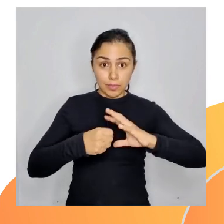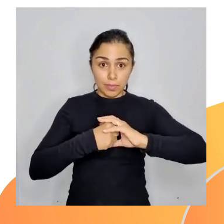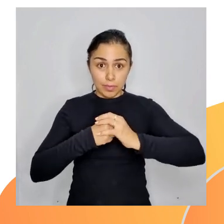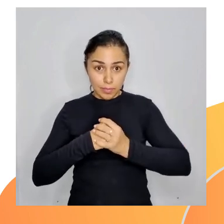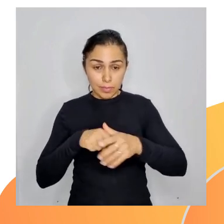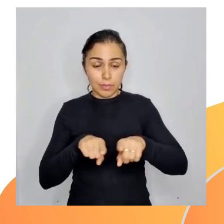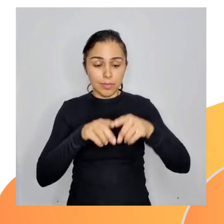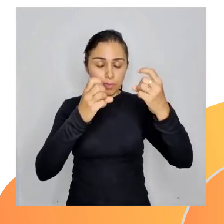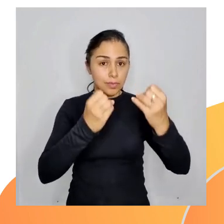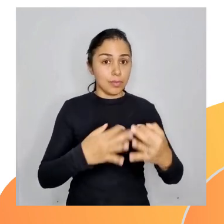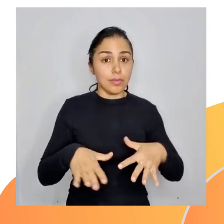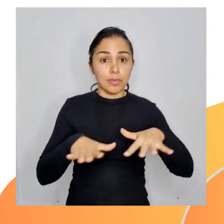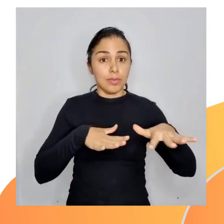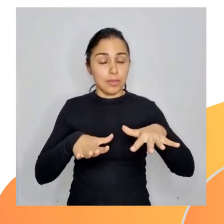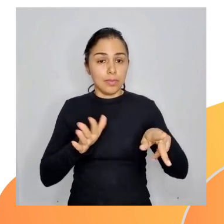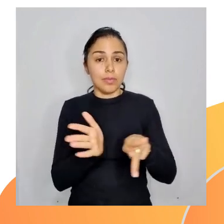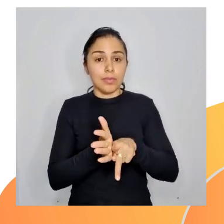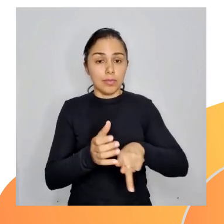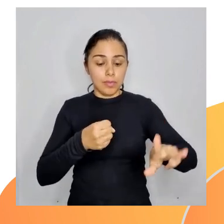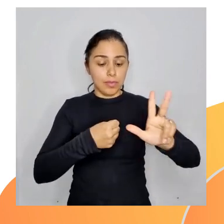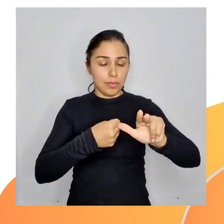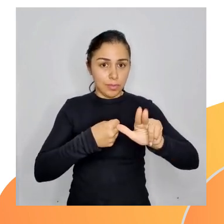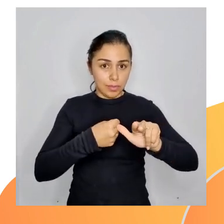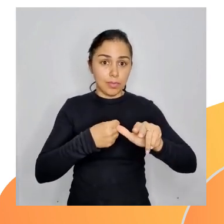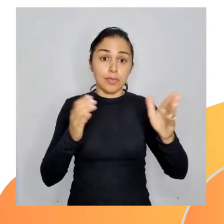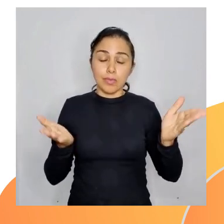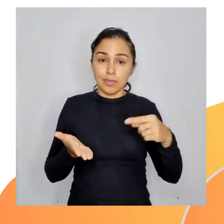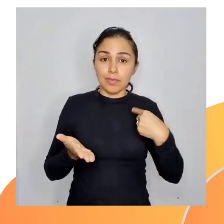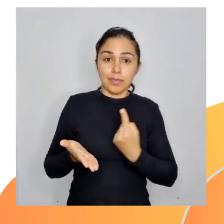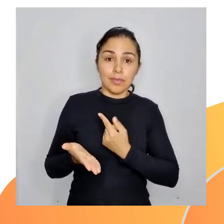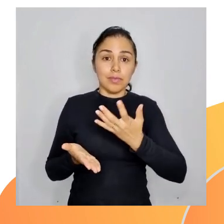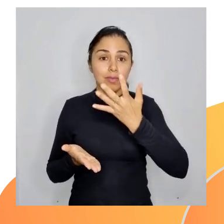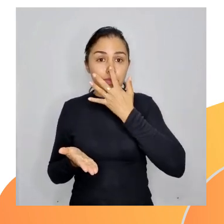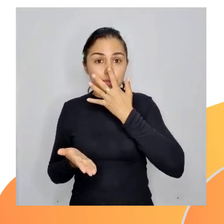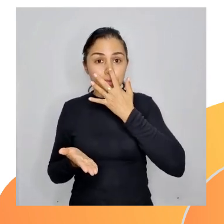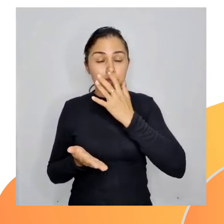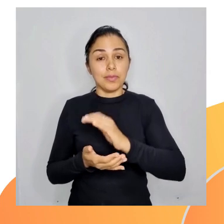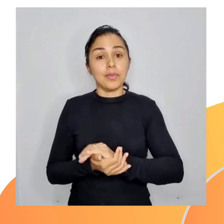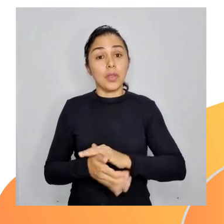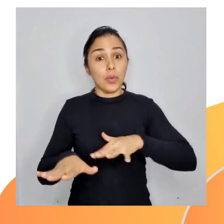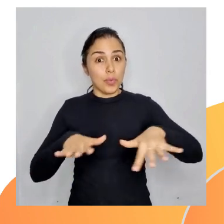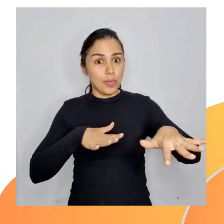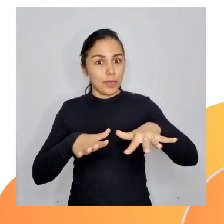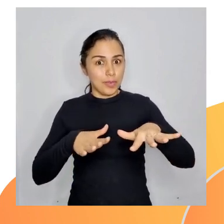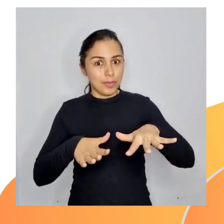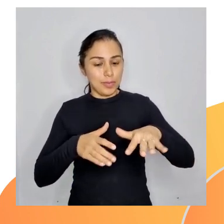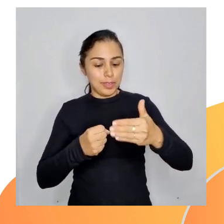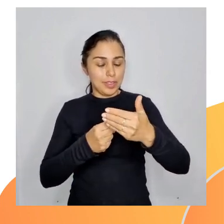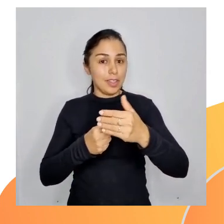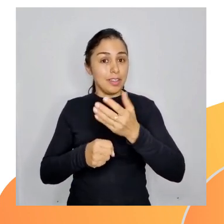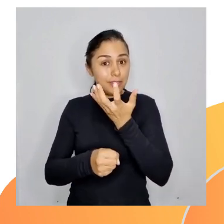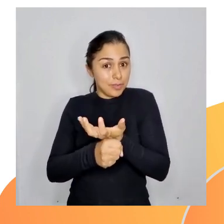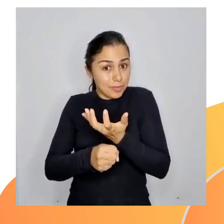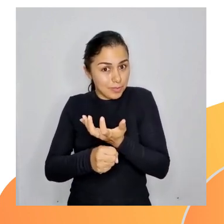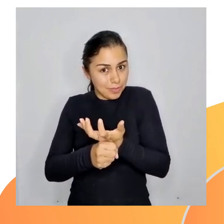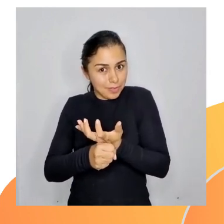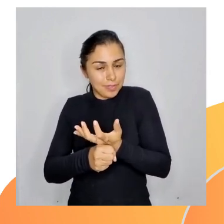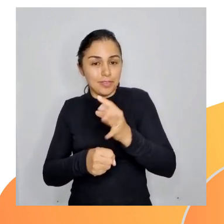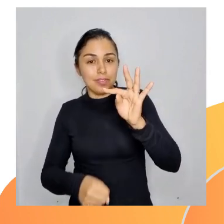cavalo e a gente vai observar agora a respeito do movimento da torre. Olha aí para a